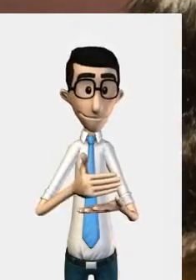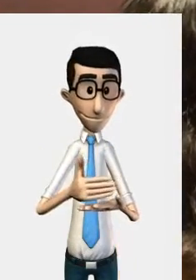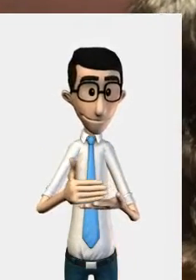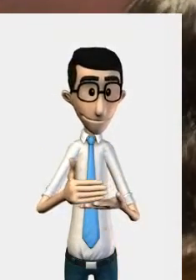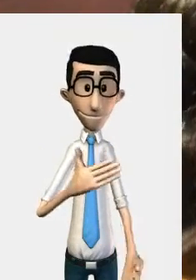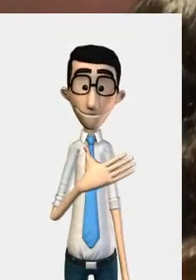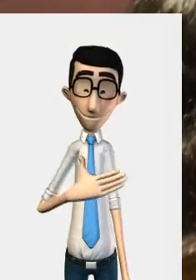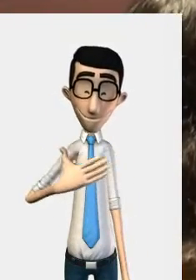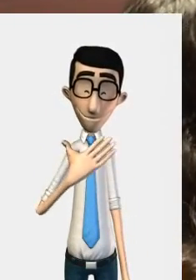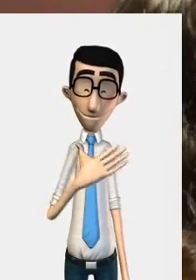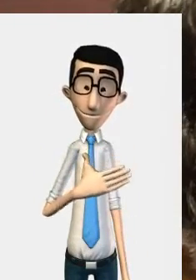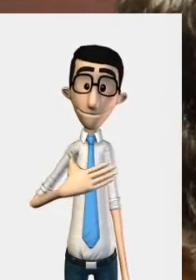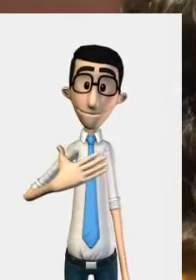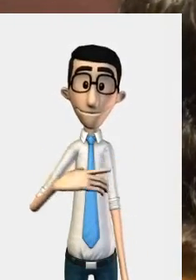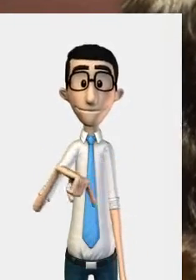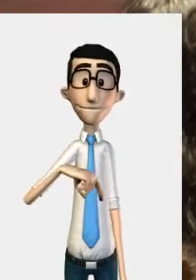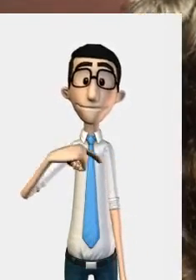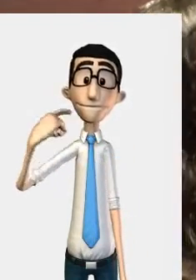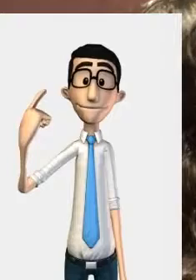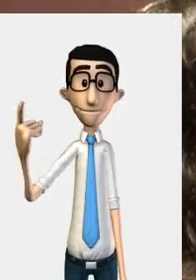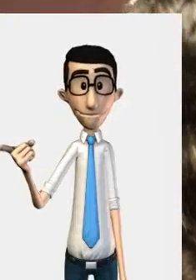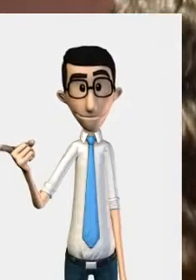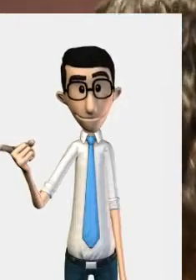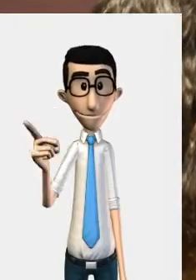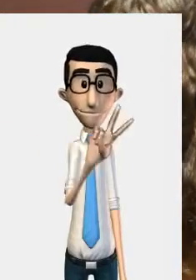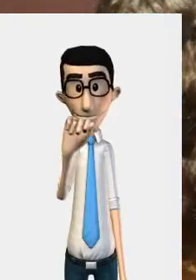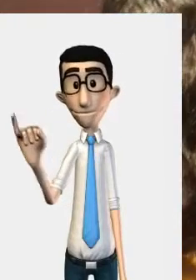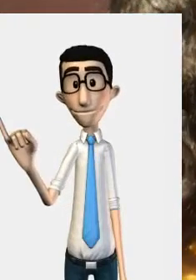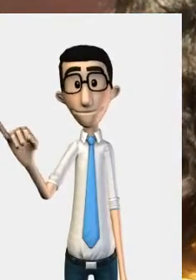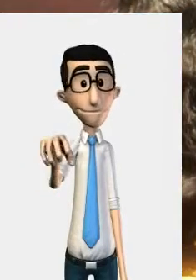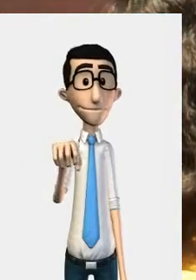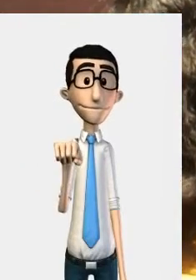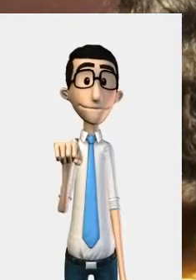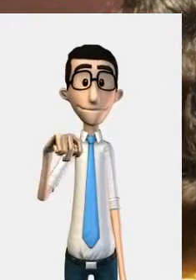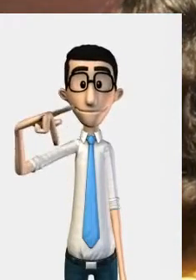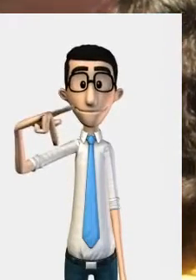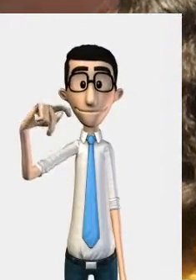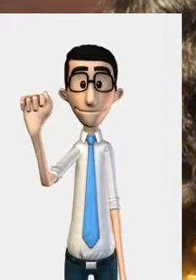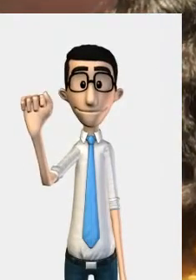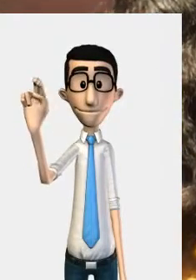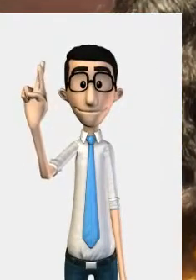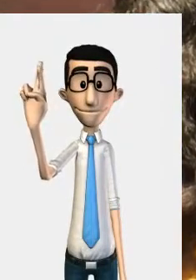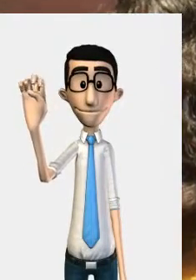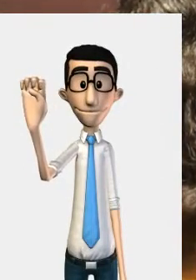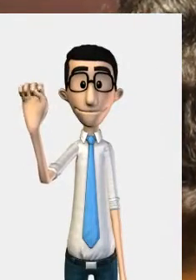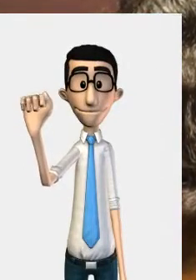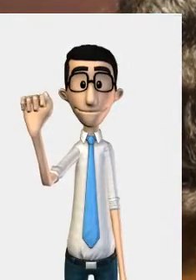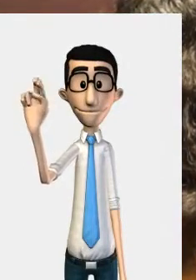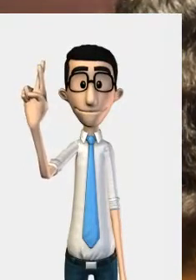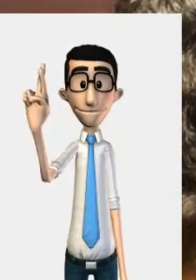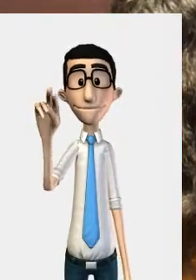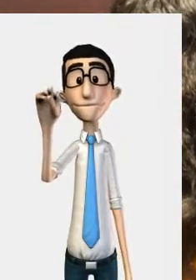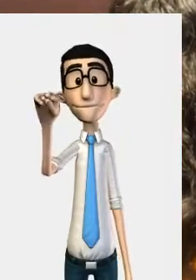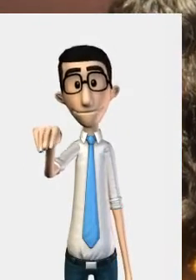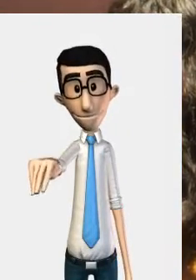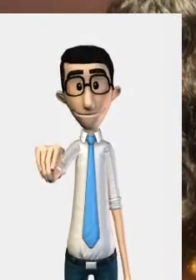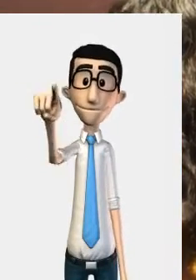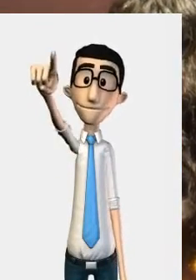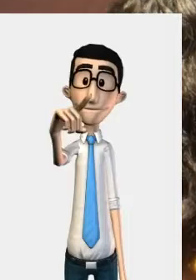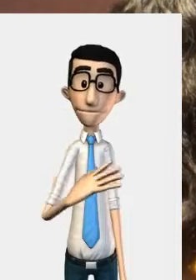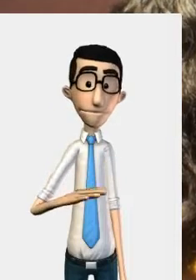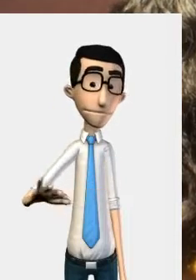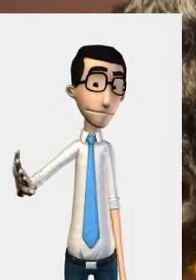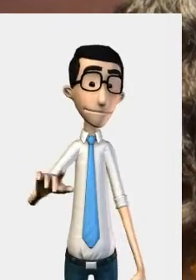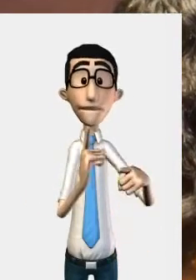intensivo, por ser altamente individualizado. Então se eu ainda colocar uma pessoa para aplicar que tiver muita